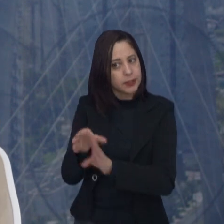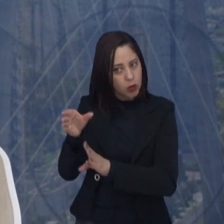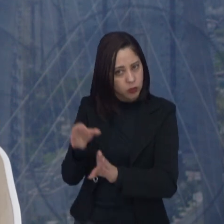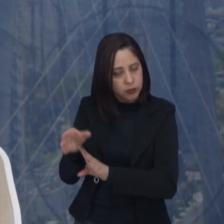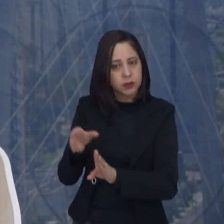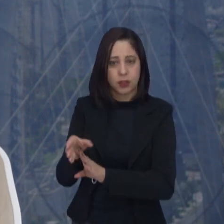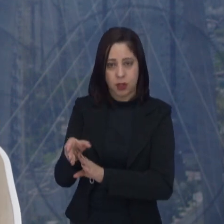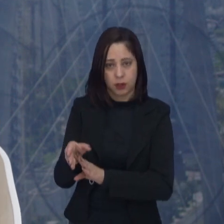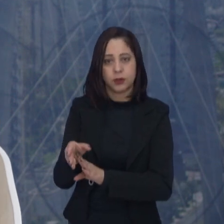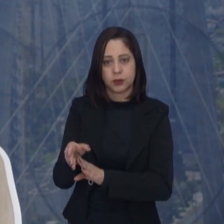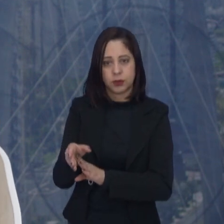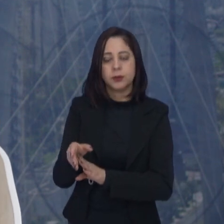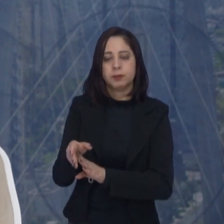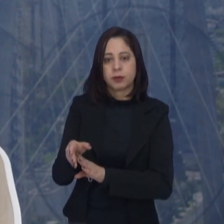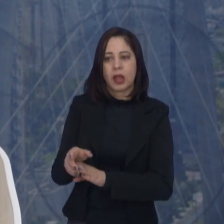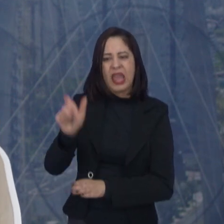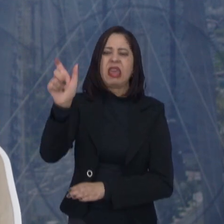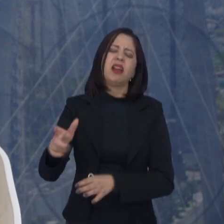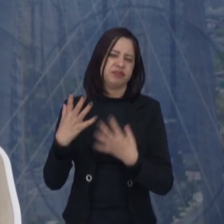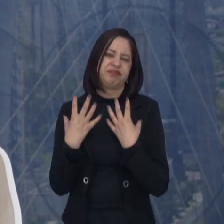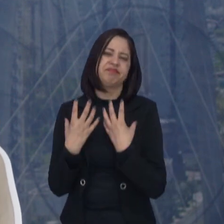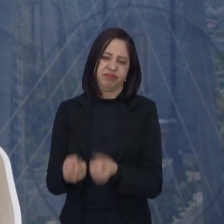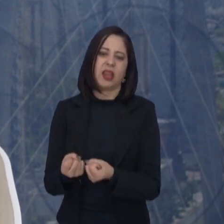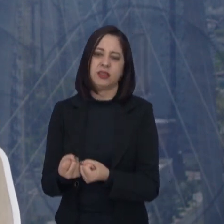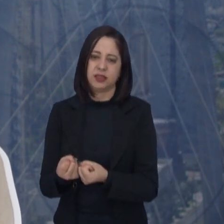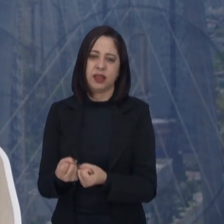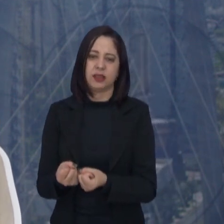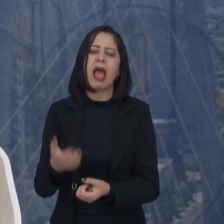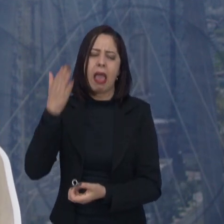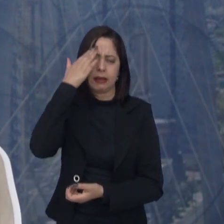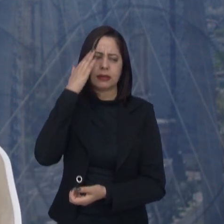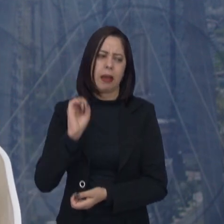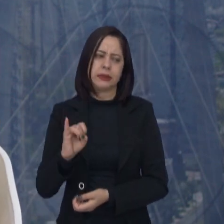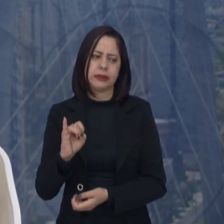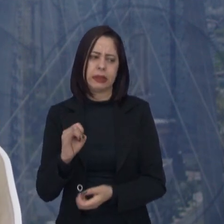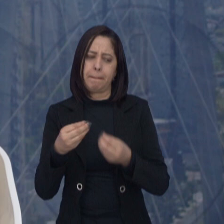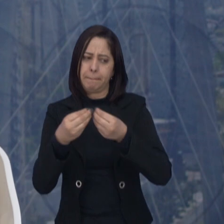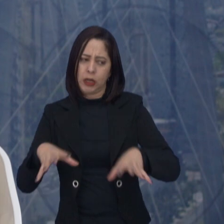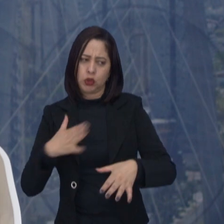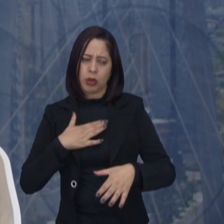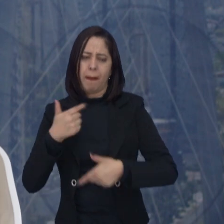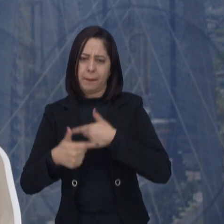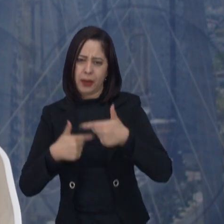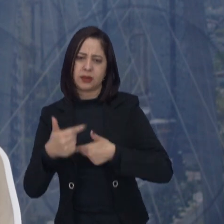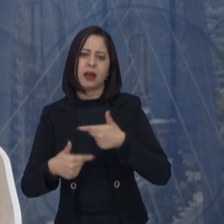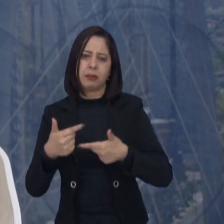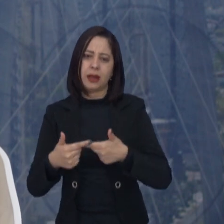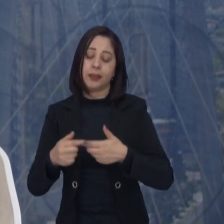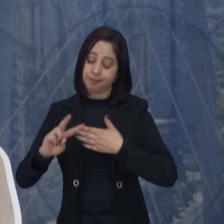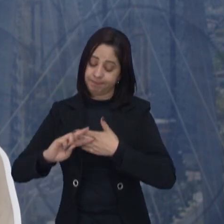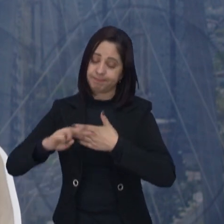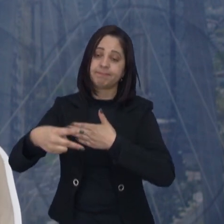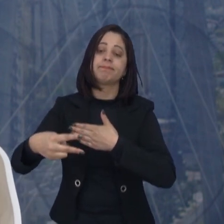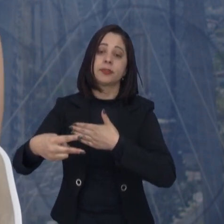como também ali na conversa, o influenciador sabe que se de alguma forma ele prejudicar o trabalho dele, né, o que ele está envolvido, é uma consequência que